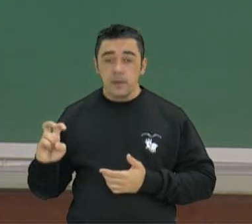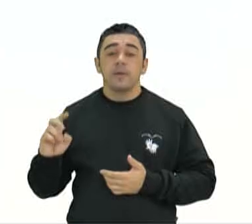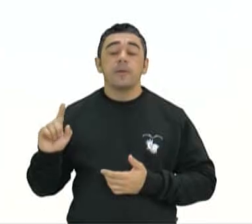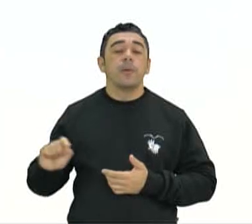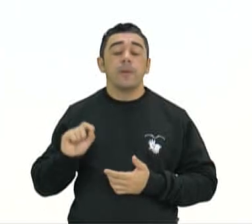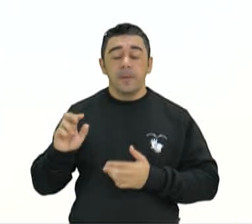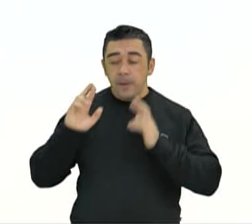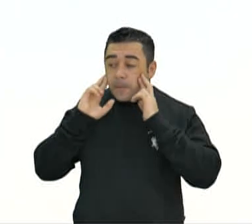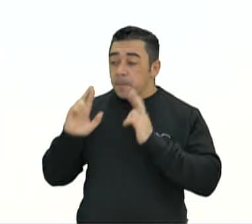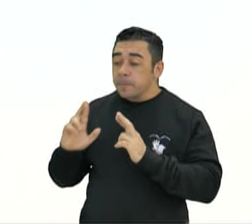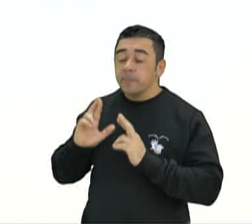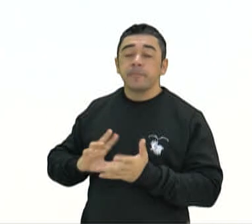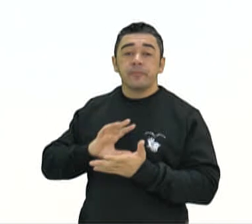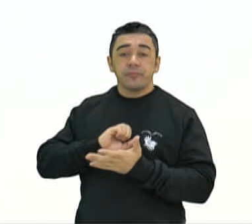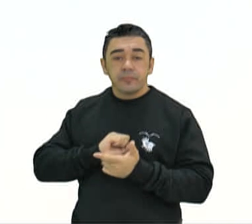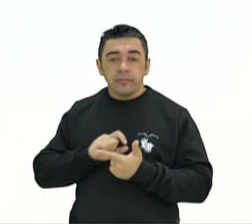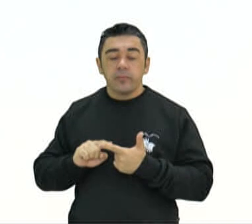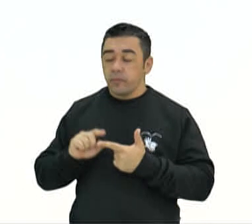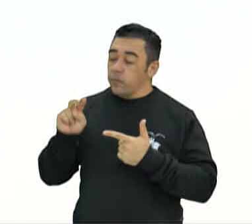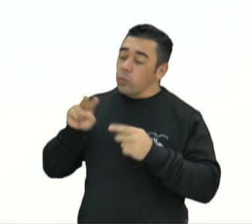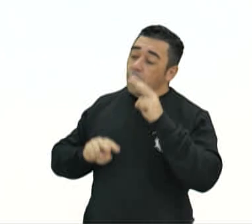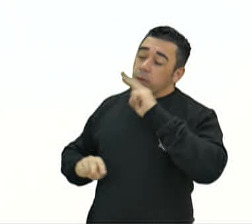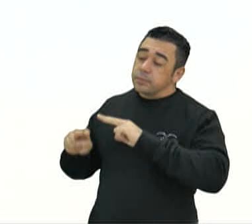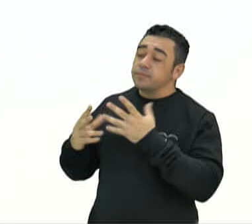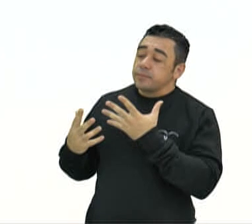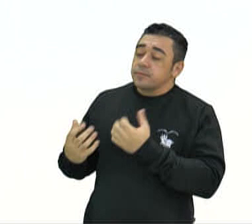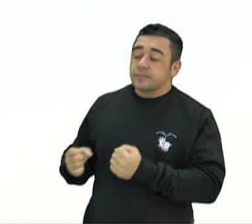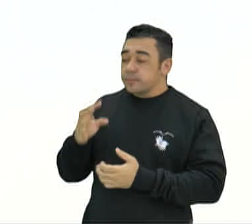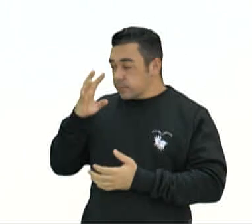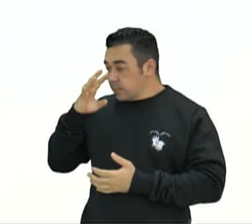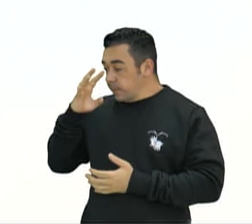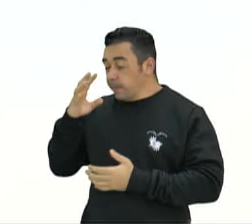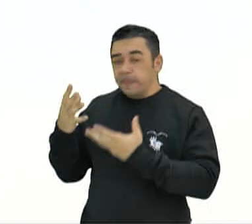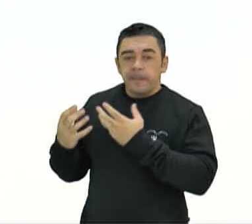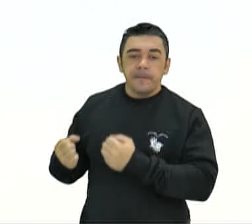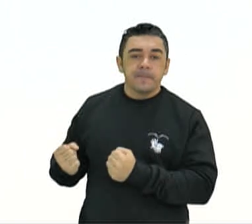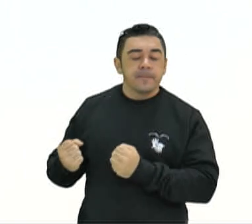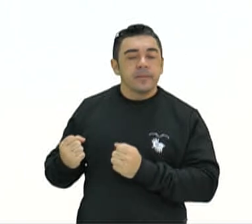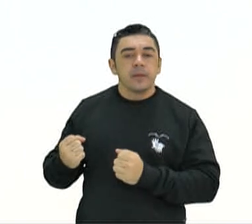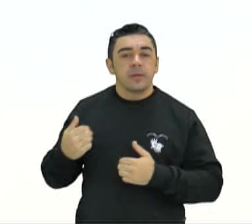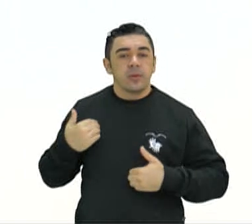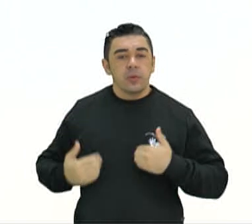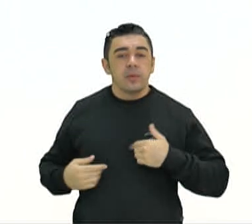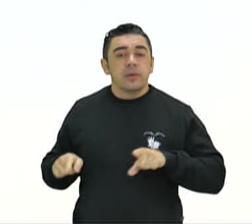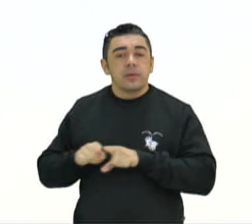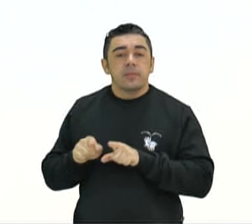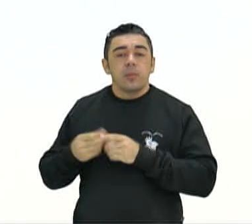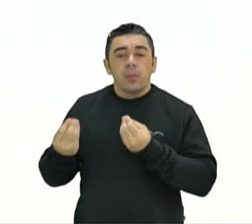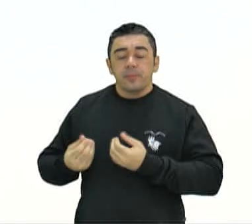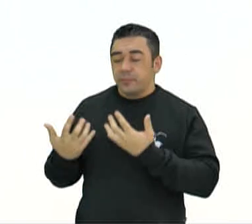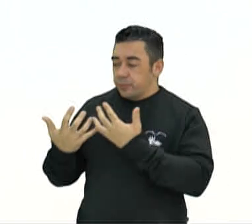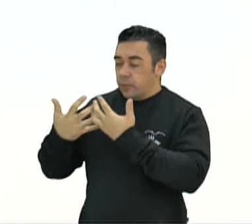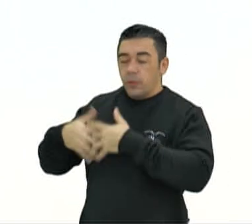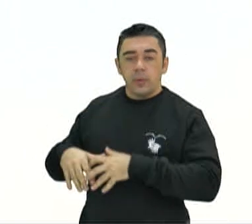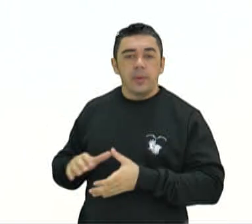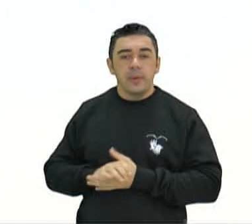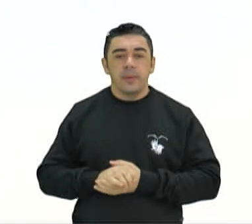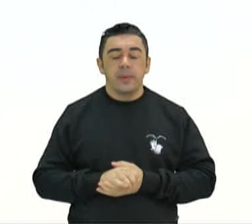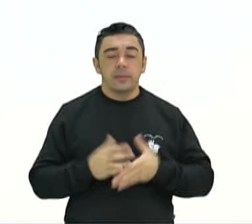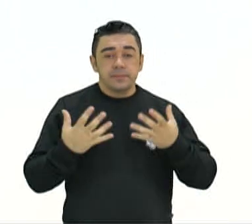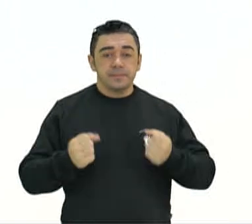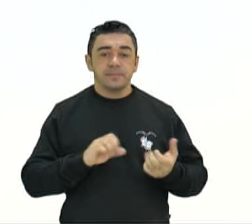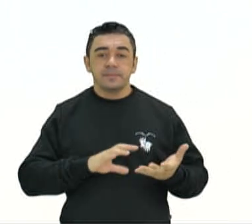respeito, amor, apreciação e aceitação da aparência e funcionalidade do corpo. A aceitação e